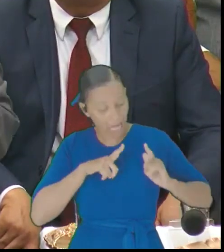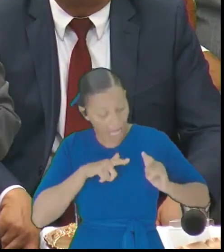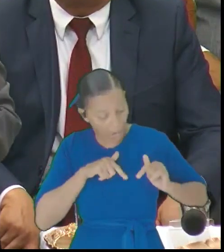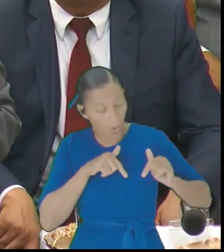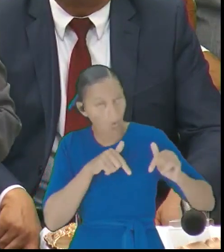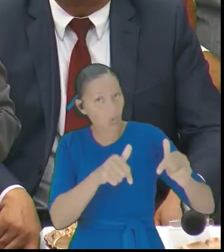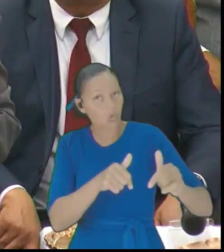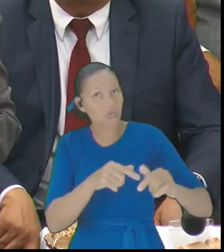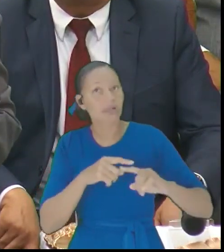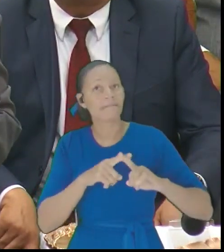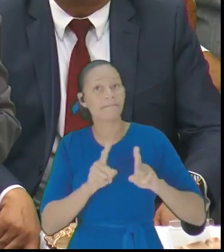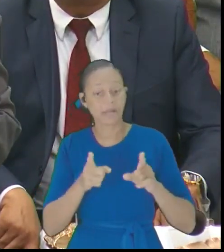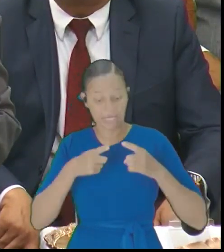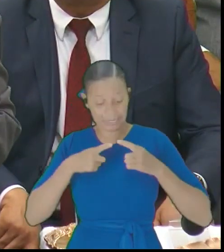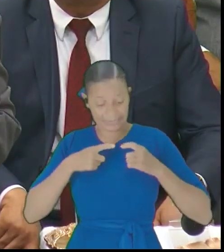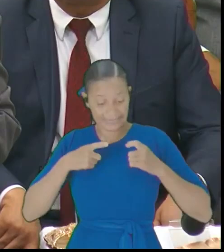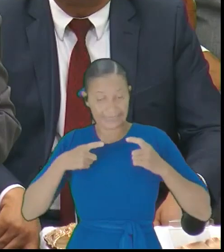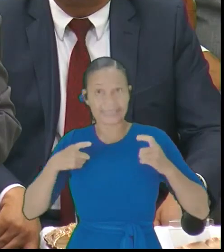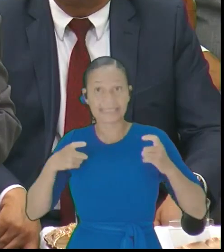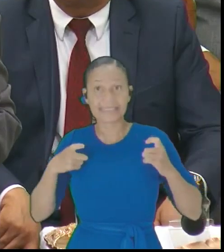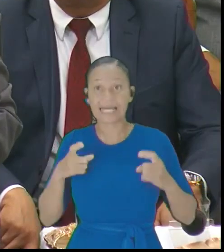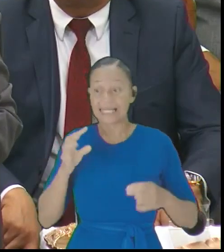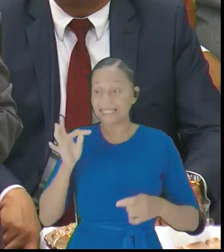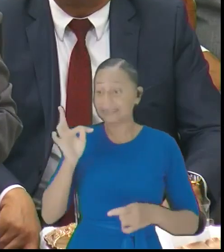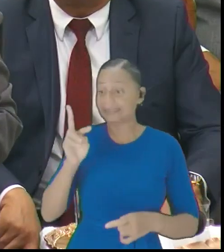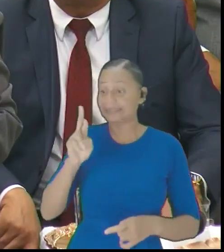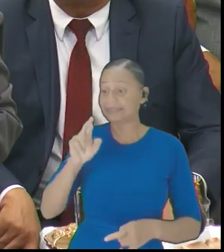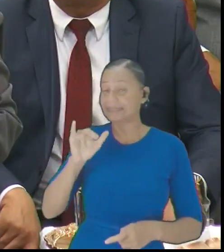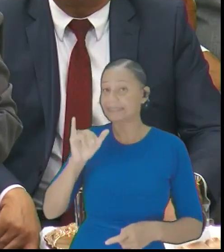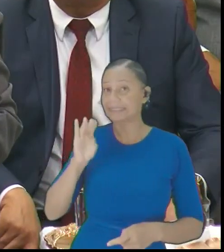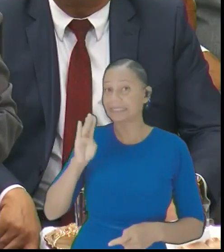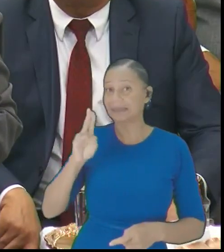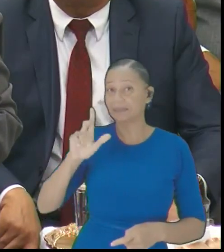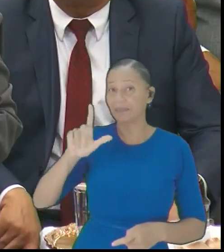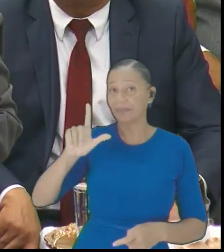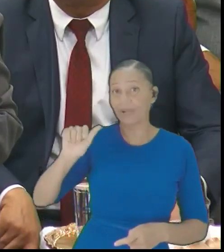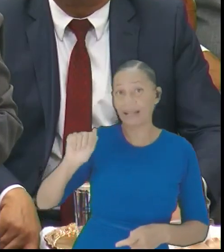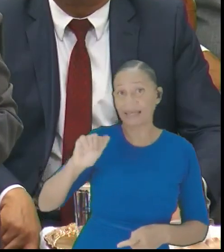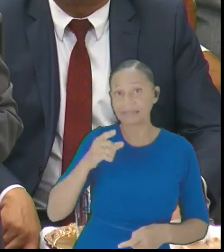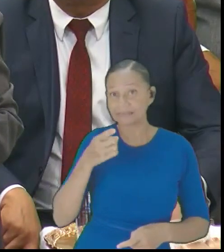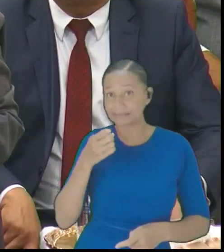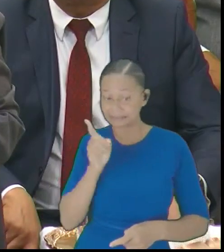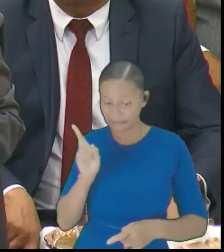Tribulação é o crente que arruma. Você pega com a mão, meu irmão.